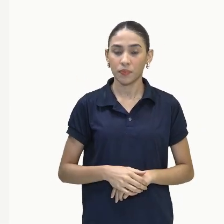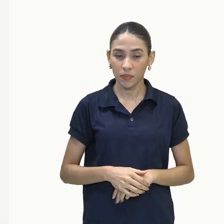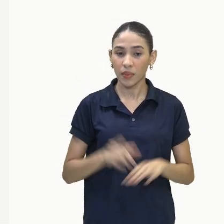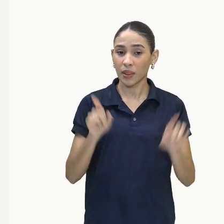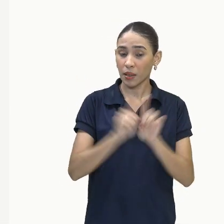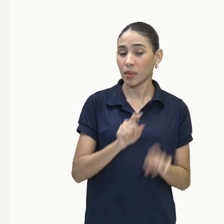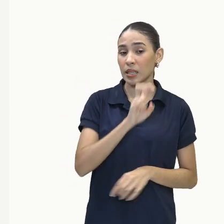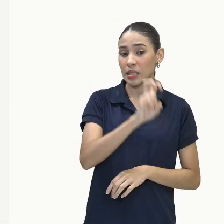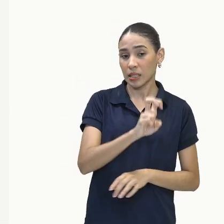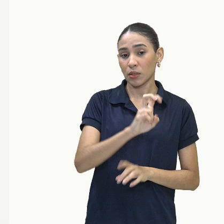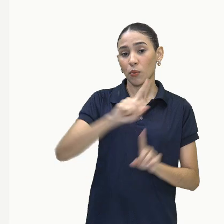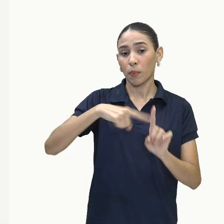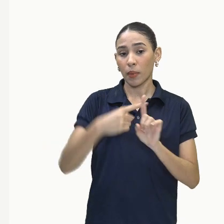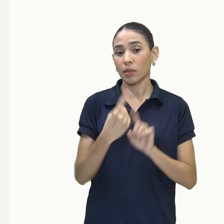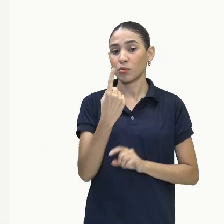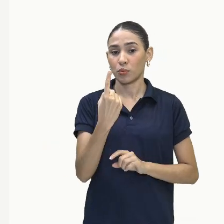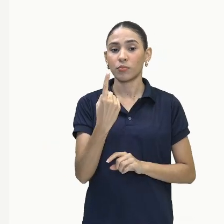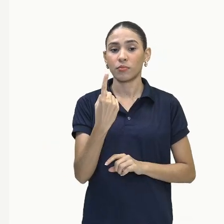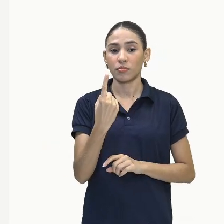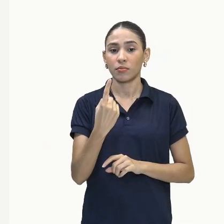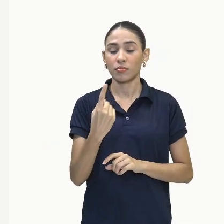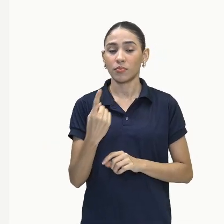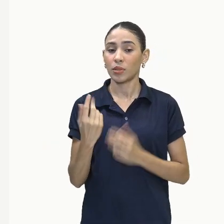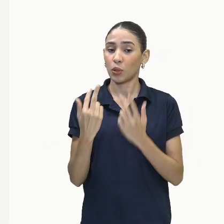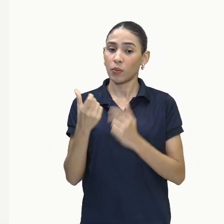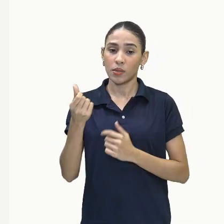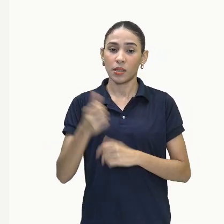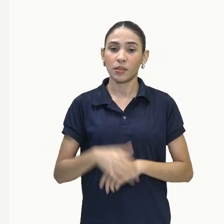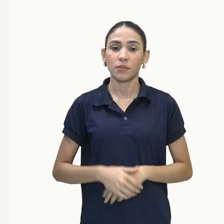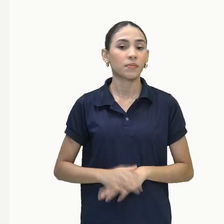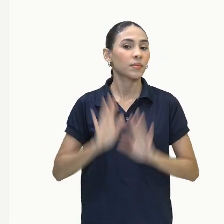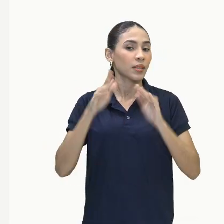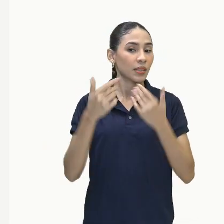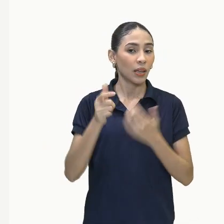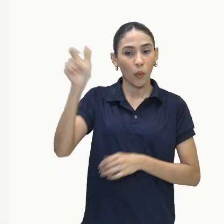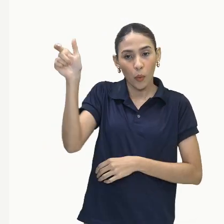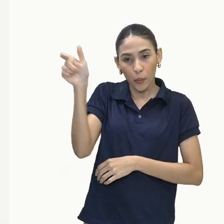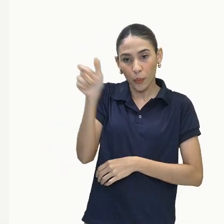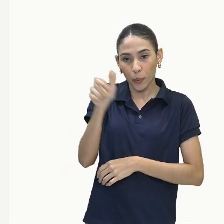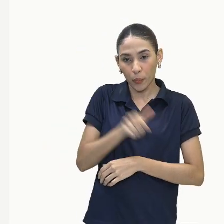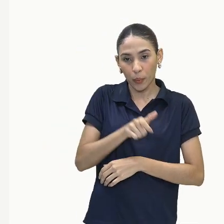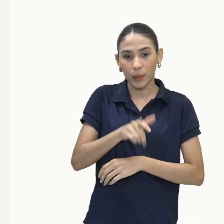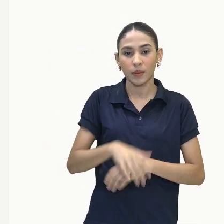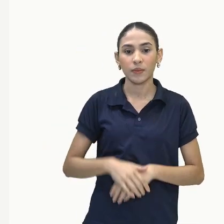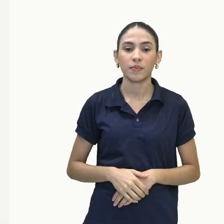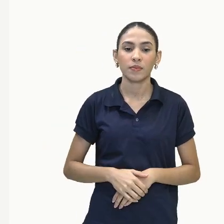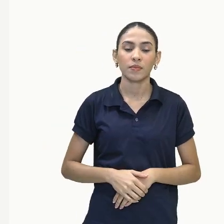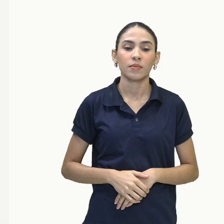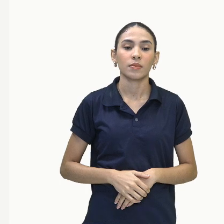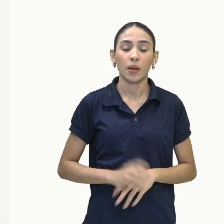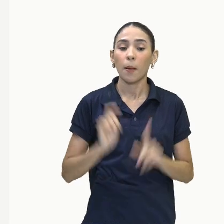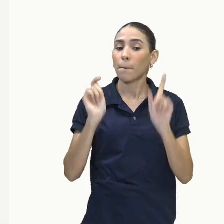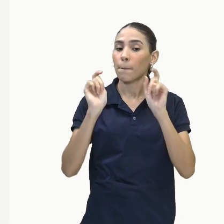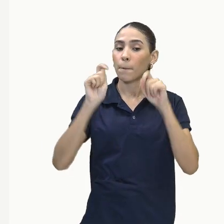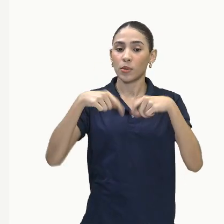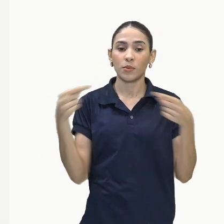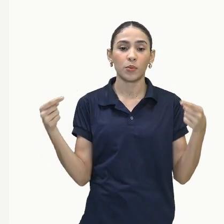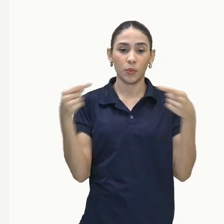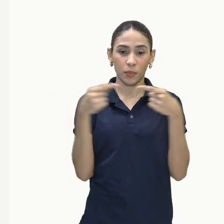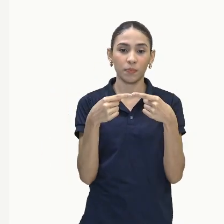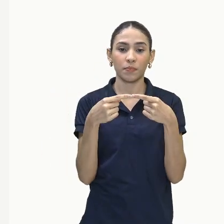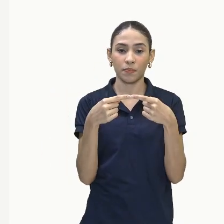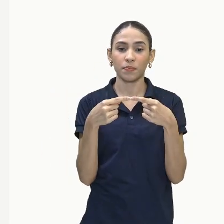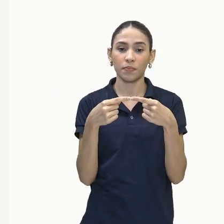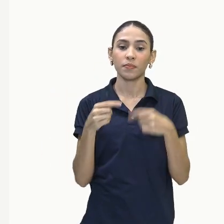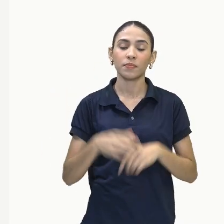posso também ter a combinação 5, 1. Então, aqui, ó, são as possíveis